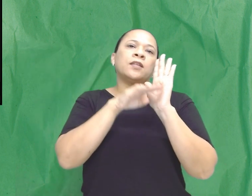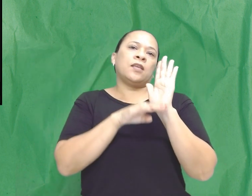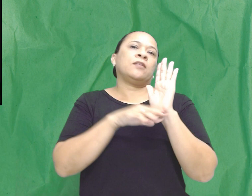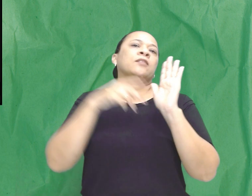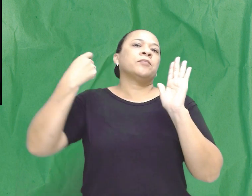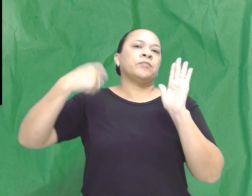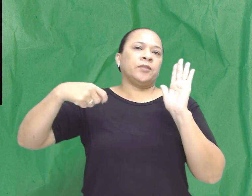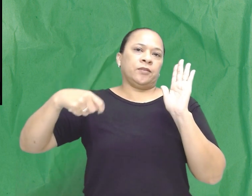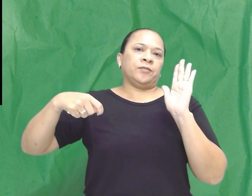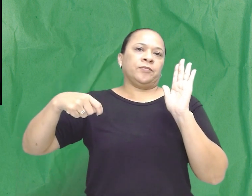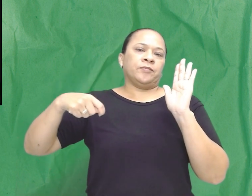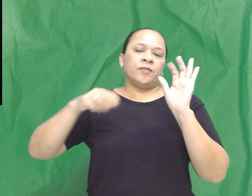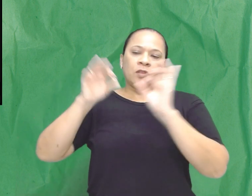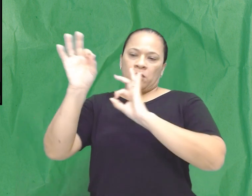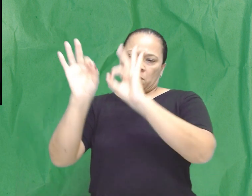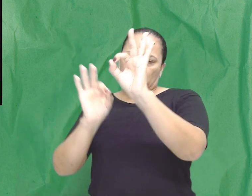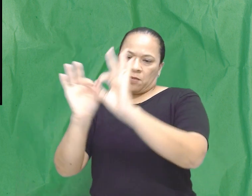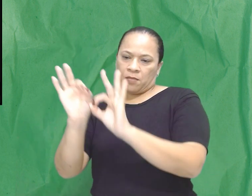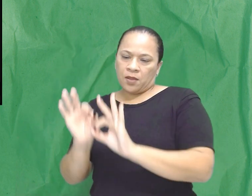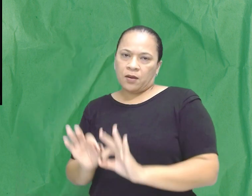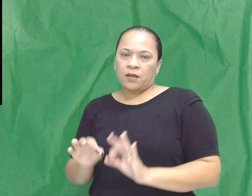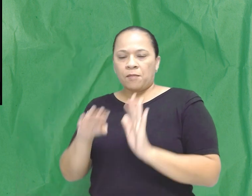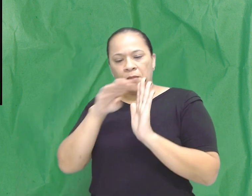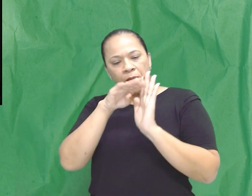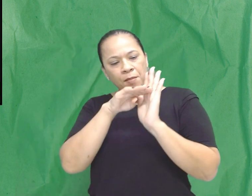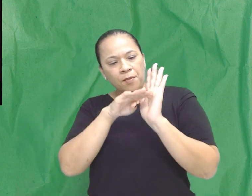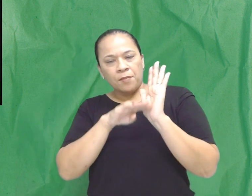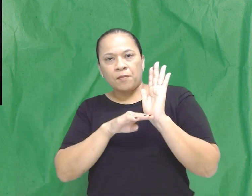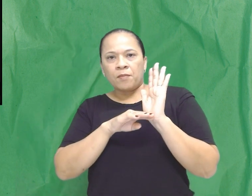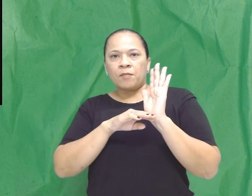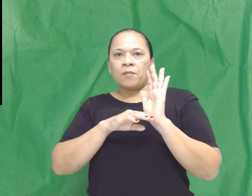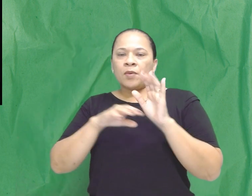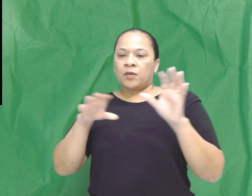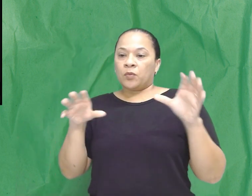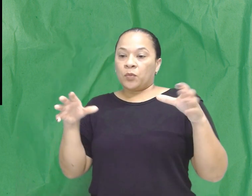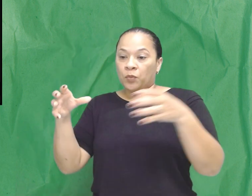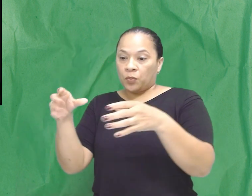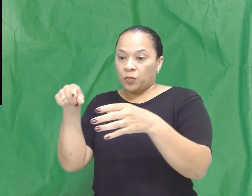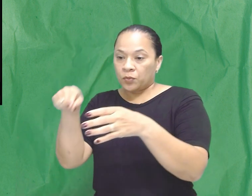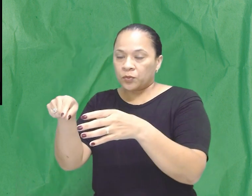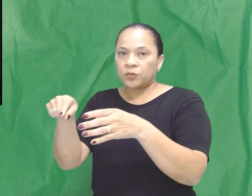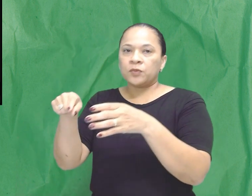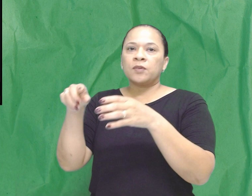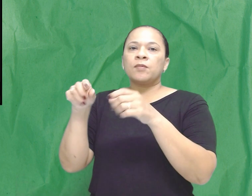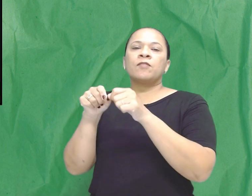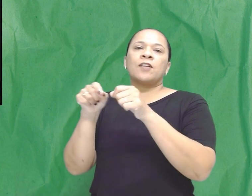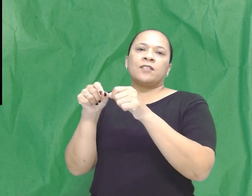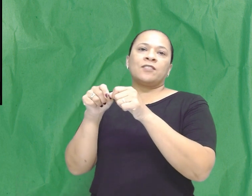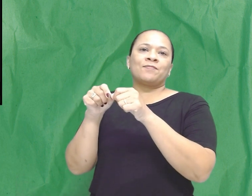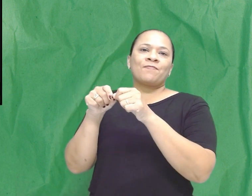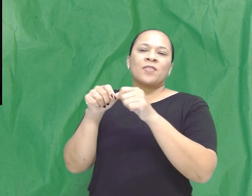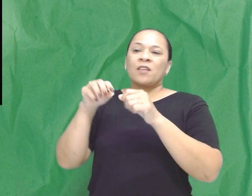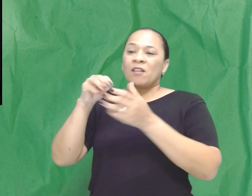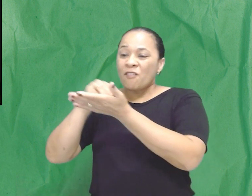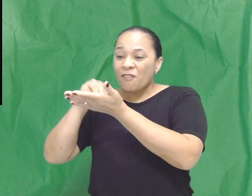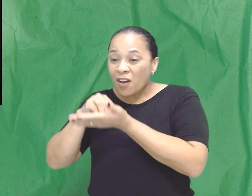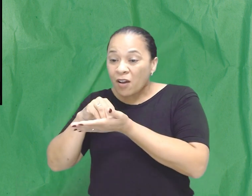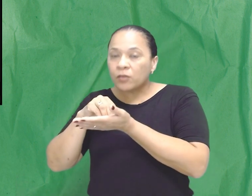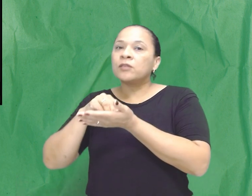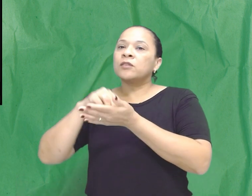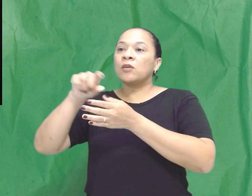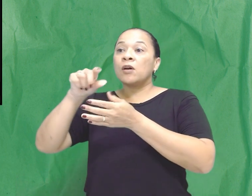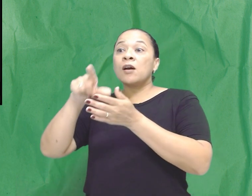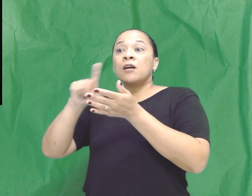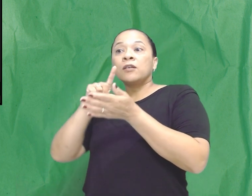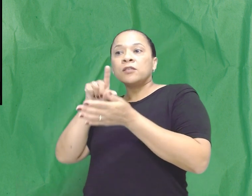os ingredientes, fazer o tal mise en place, como chamam os profissionais de gastronomia, é muito